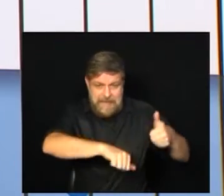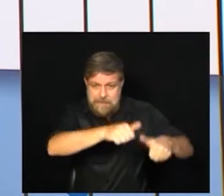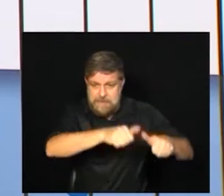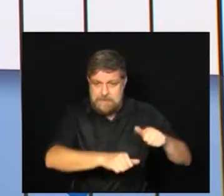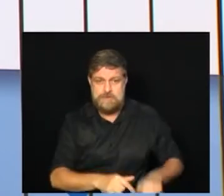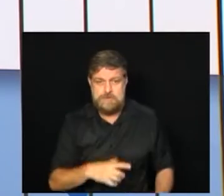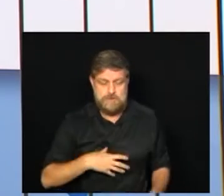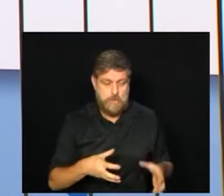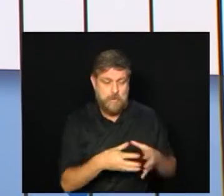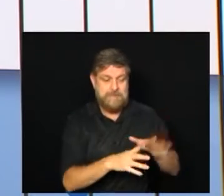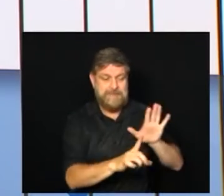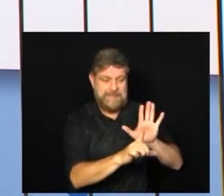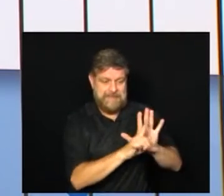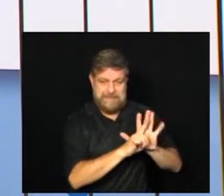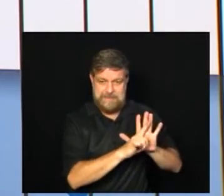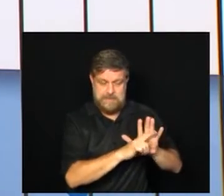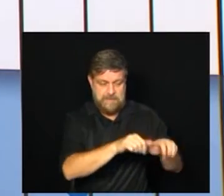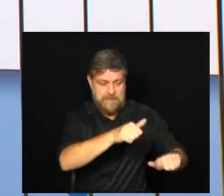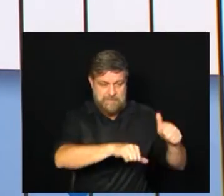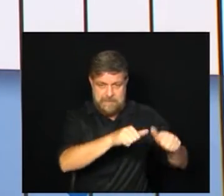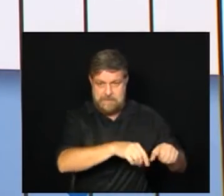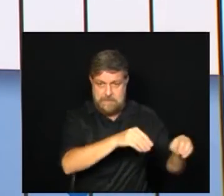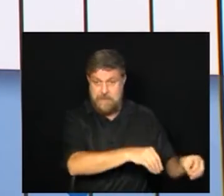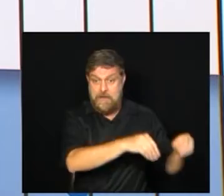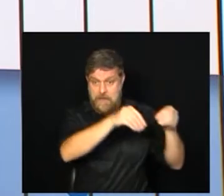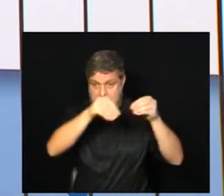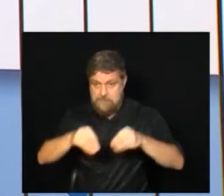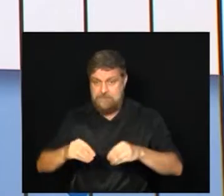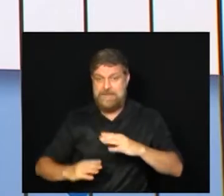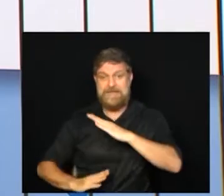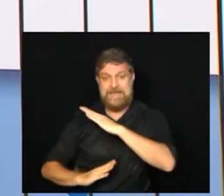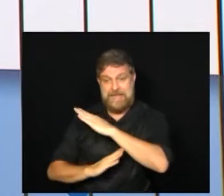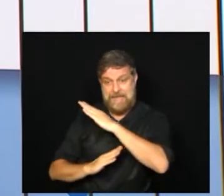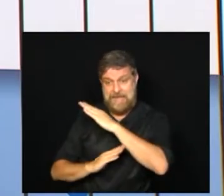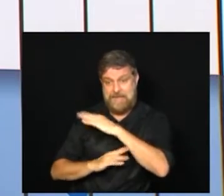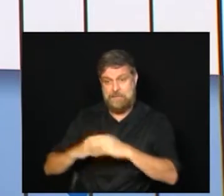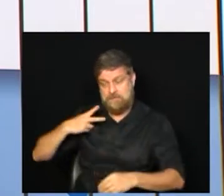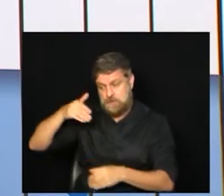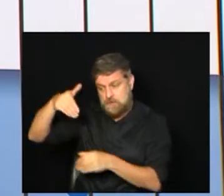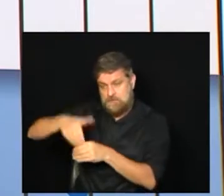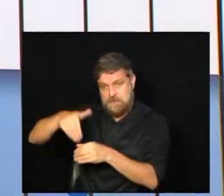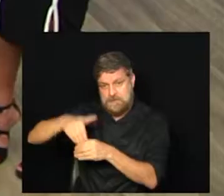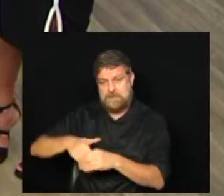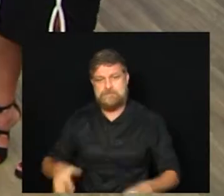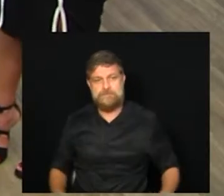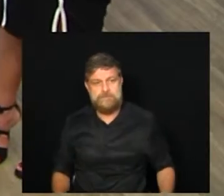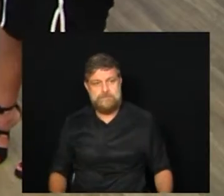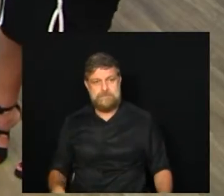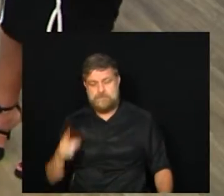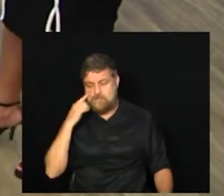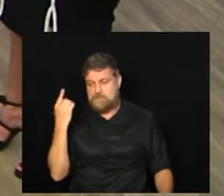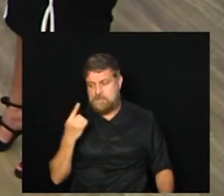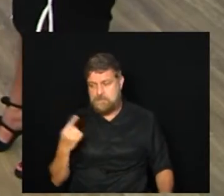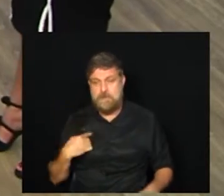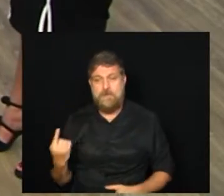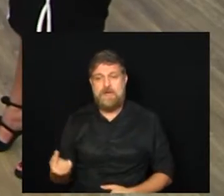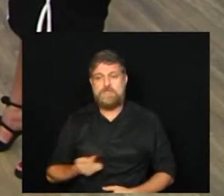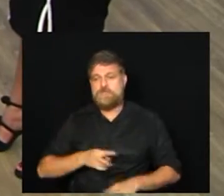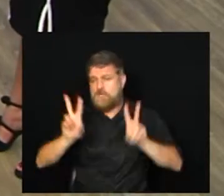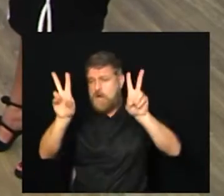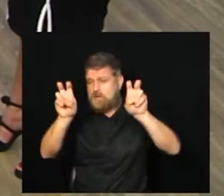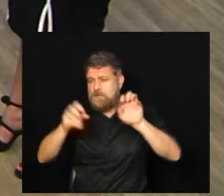que é a Comissão de Constituição e Legalidade, estará apta a ser votada em plenário. Minabre, é hora de nós falarmos sobre